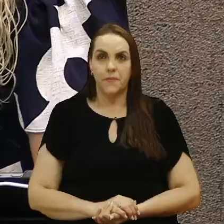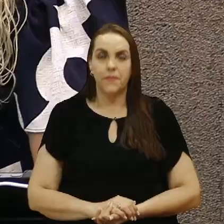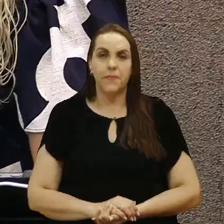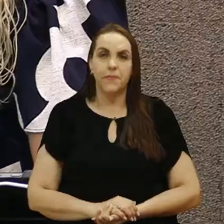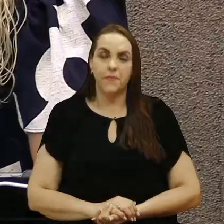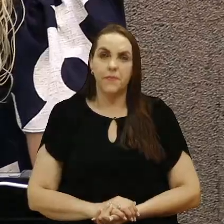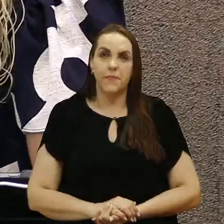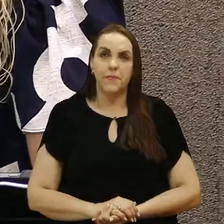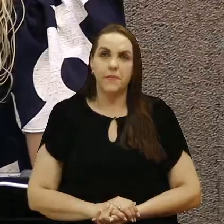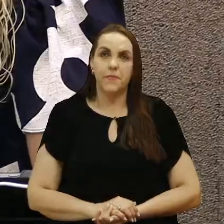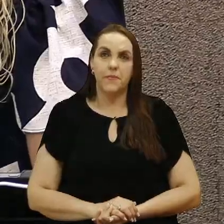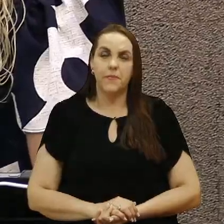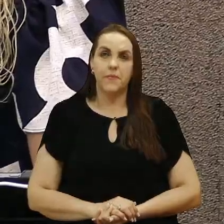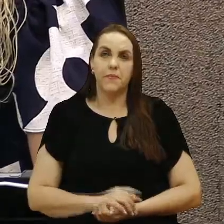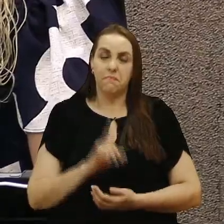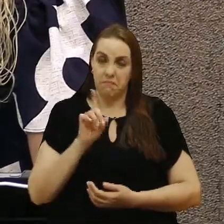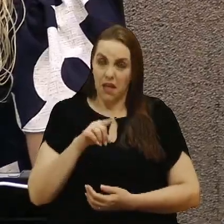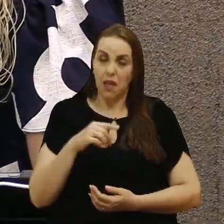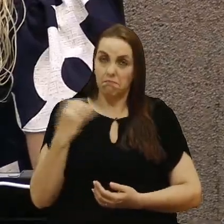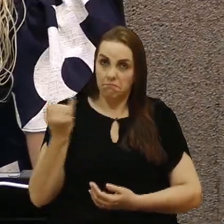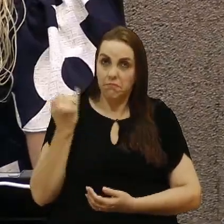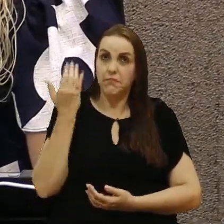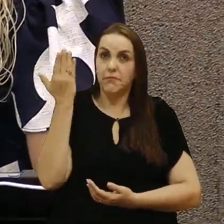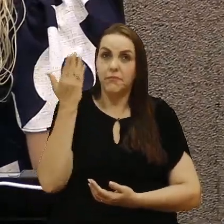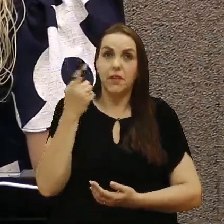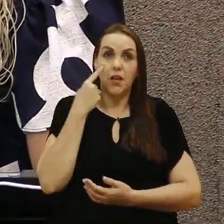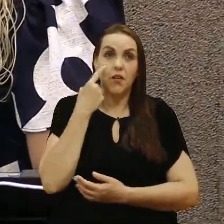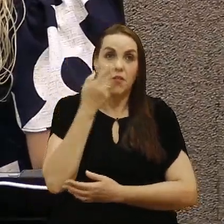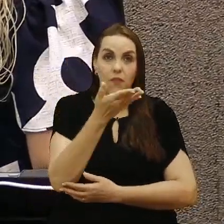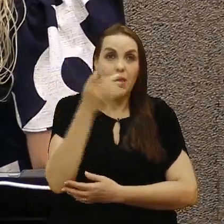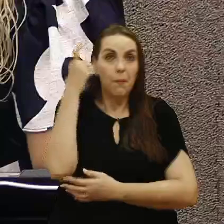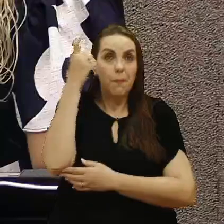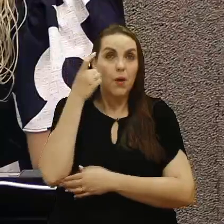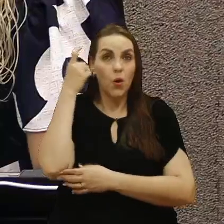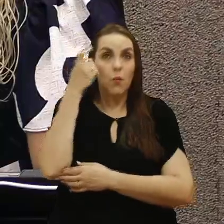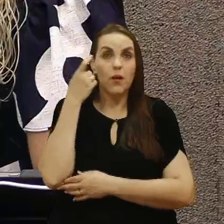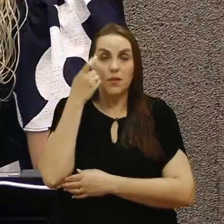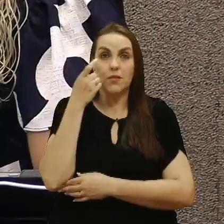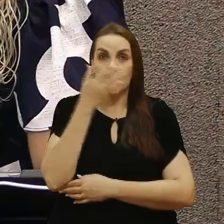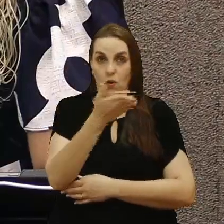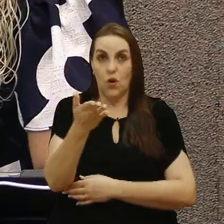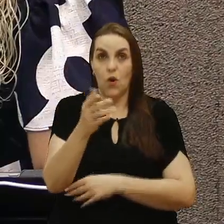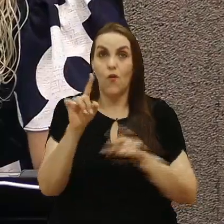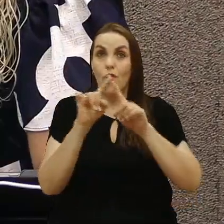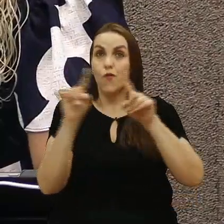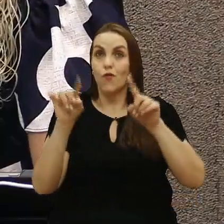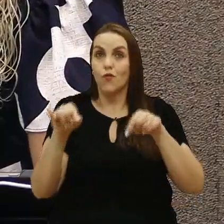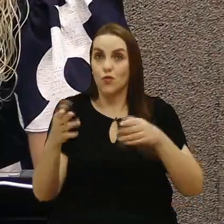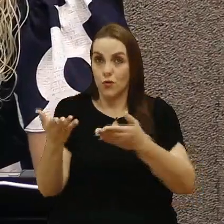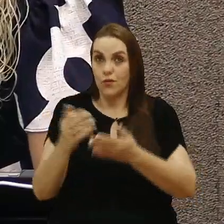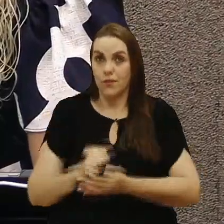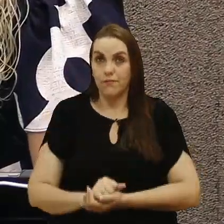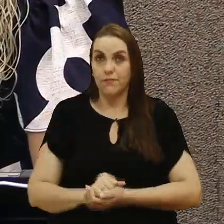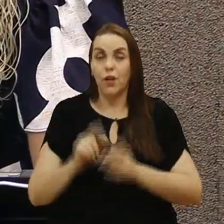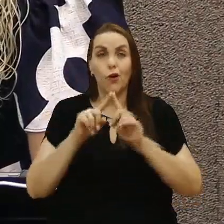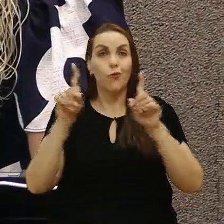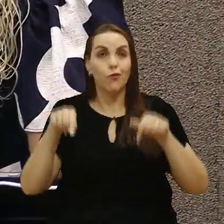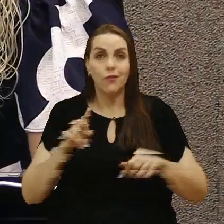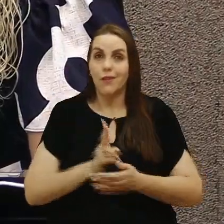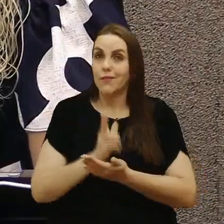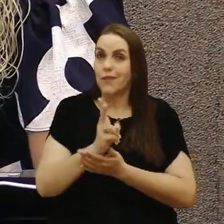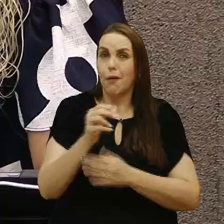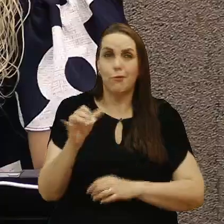E é louvável, né, ver a preocupação do senhor com os funcionários. E os funcionários são sempre aqueles que